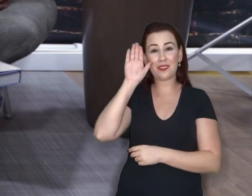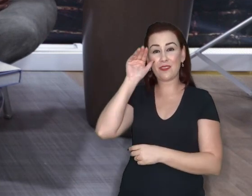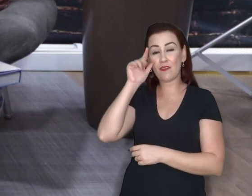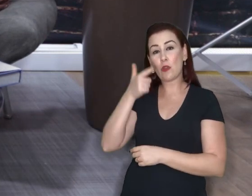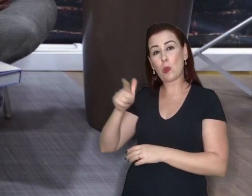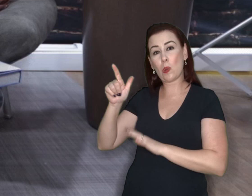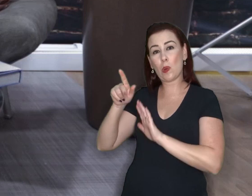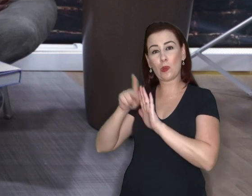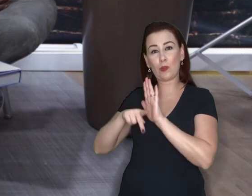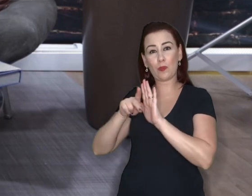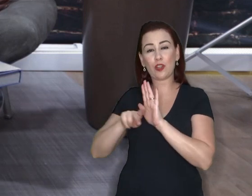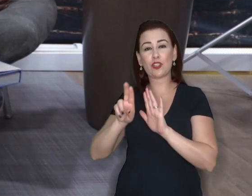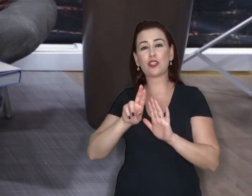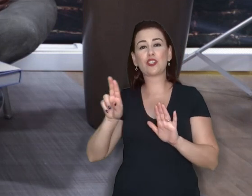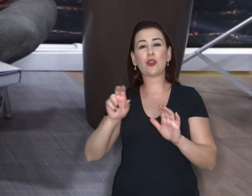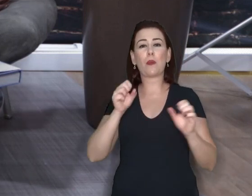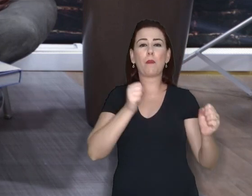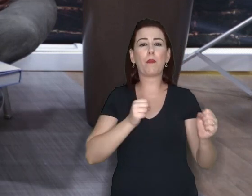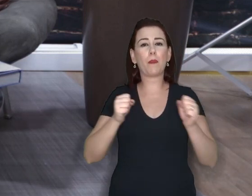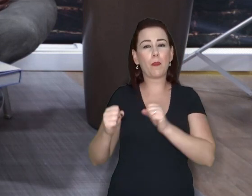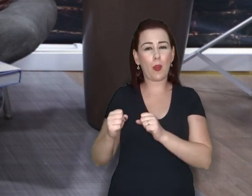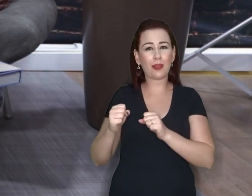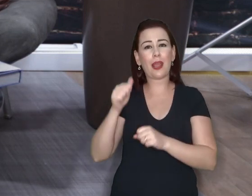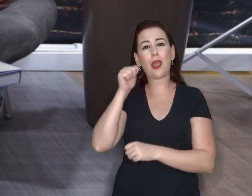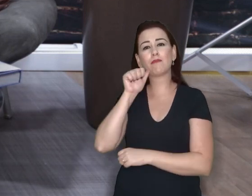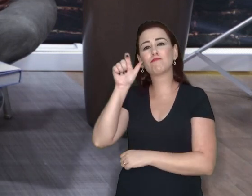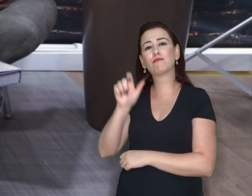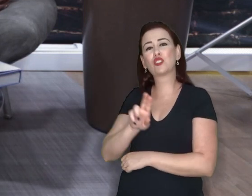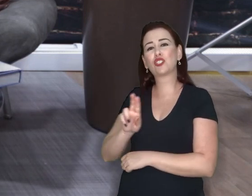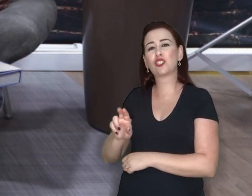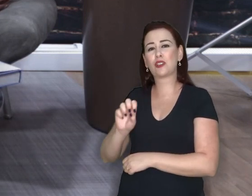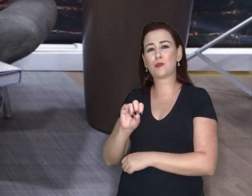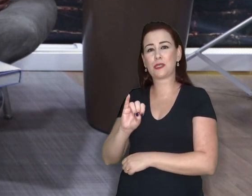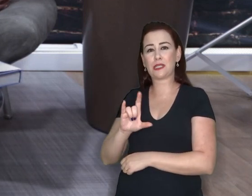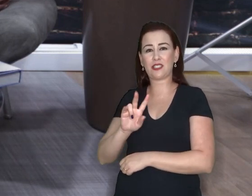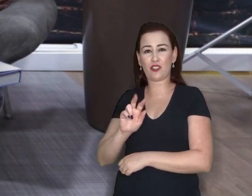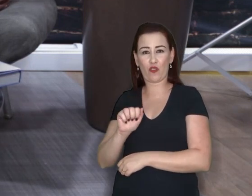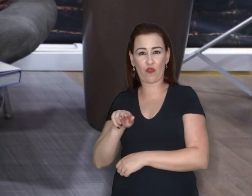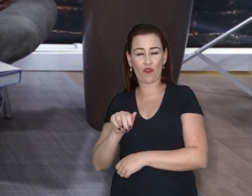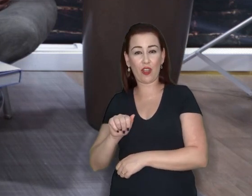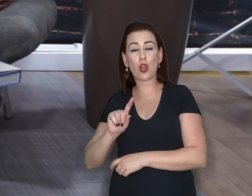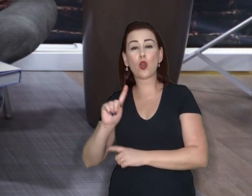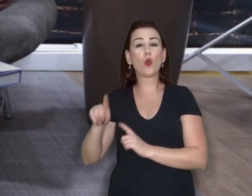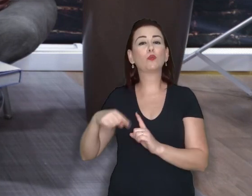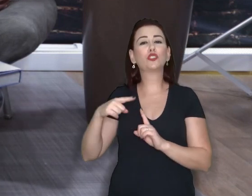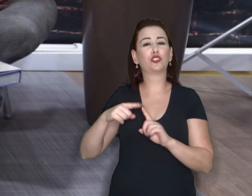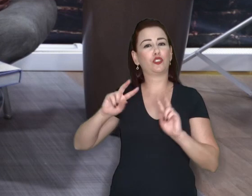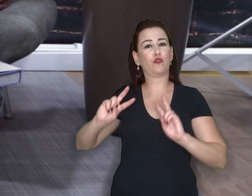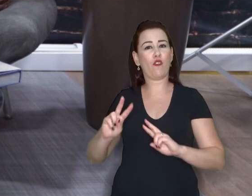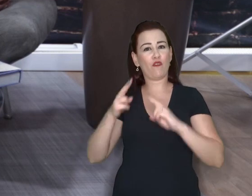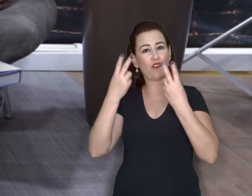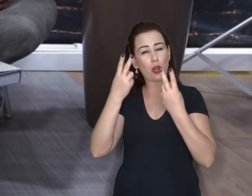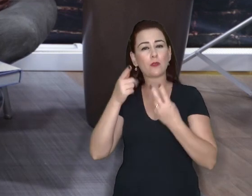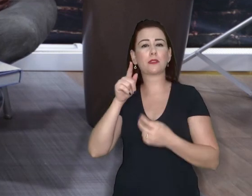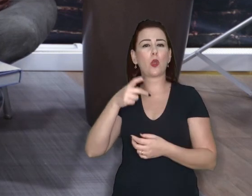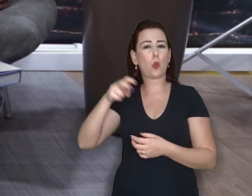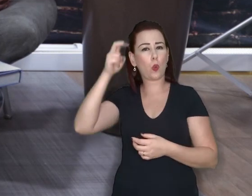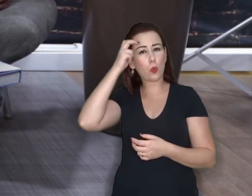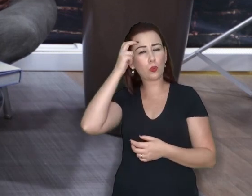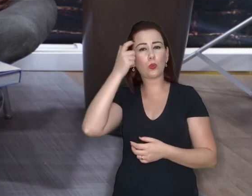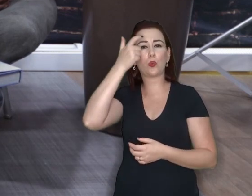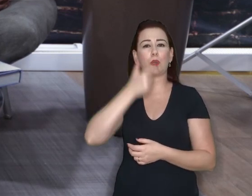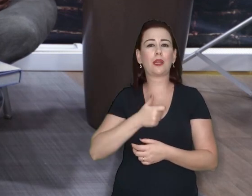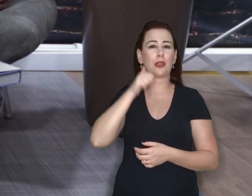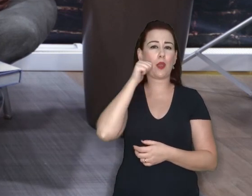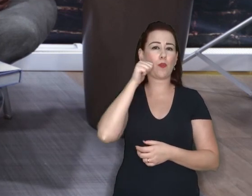seguida também vamos conhecer o lindo projeto Empodera Makeups, de Silvânia Miranda. Um projeto que busca valorizar a cultura e a beleza